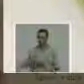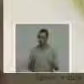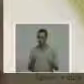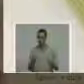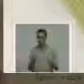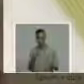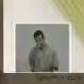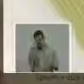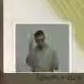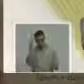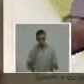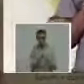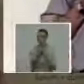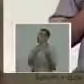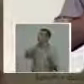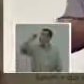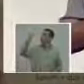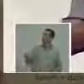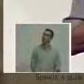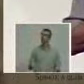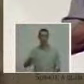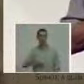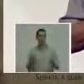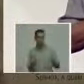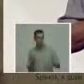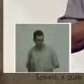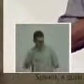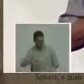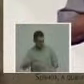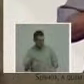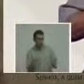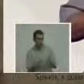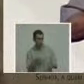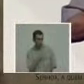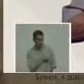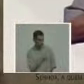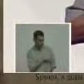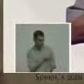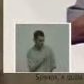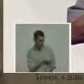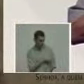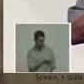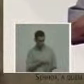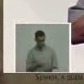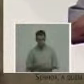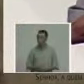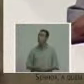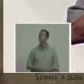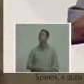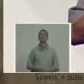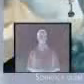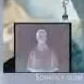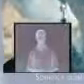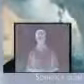Tanto que quando o anjo sugeriu para Tobias, olha, Tobias, tem a Sara lá, pai.